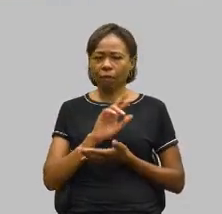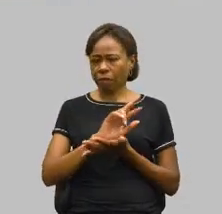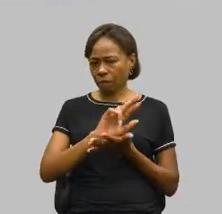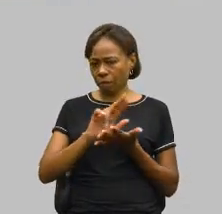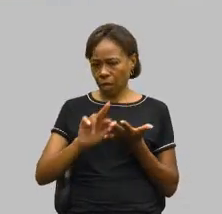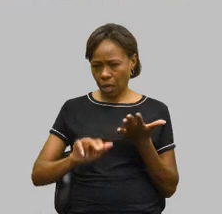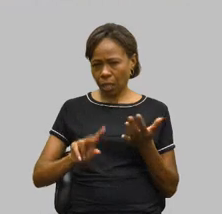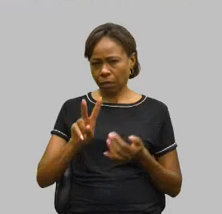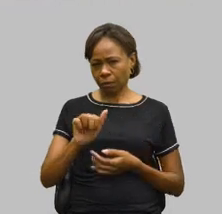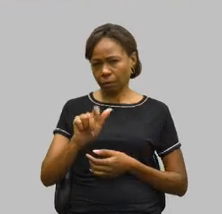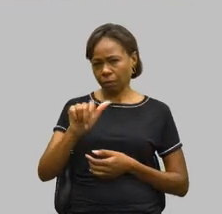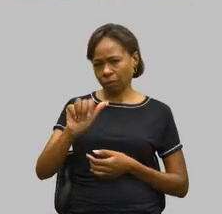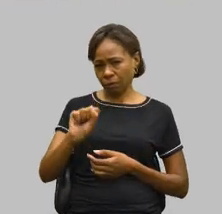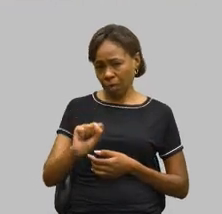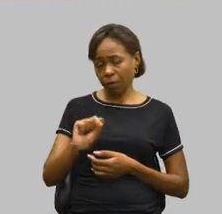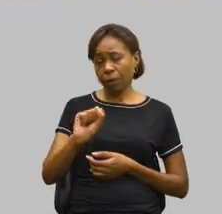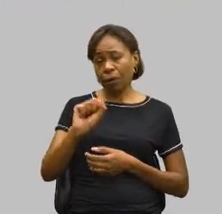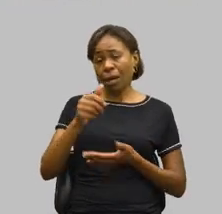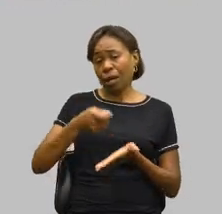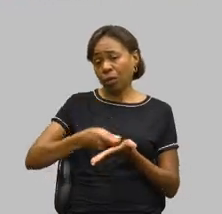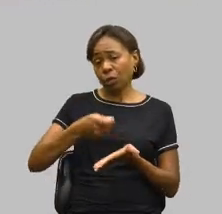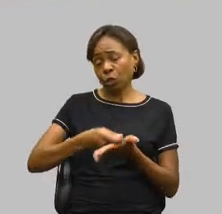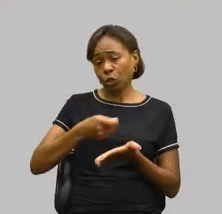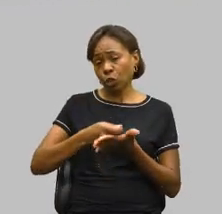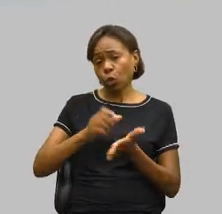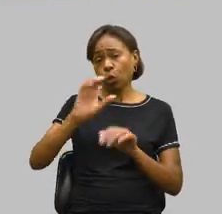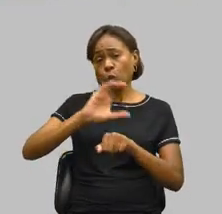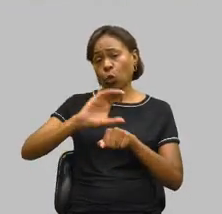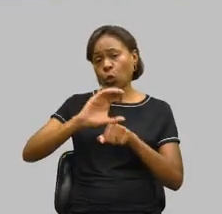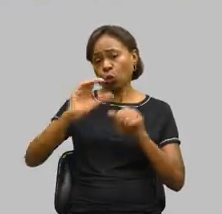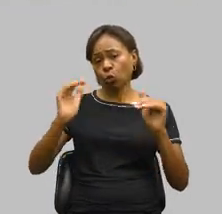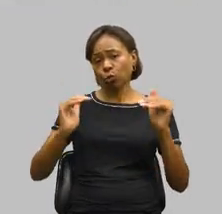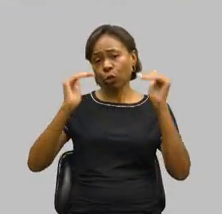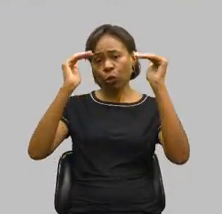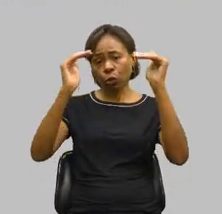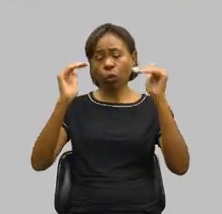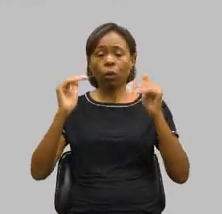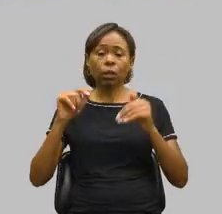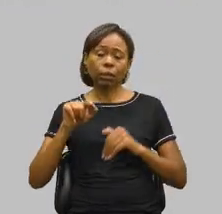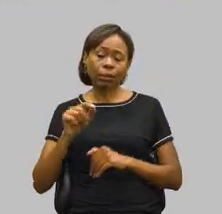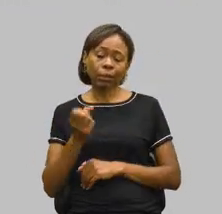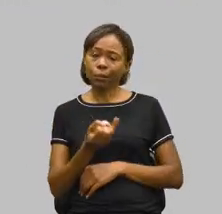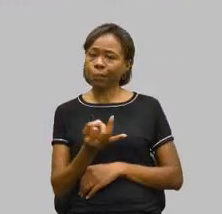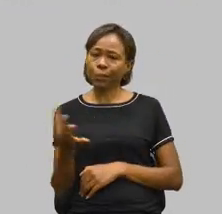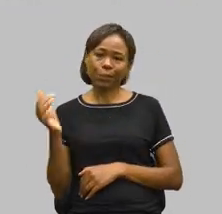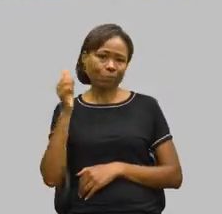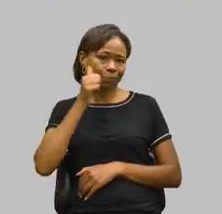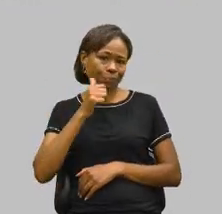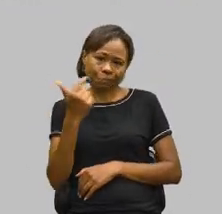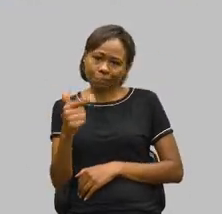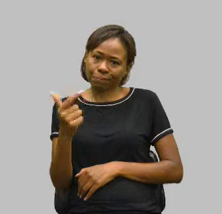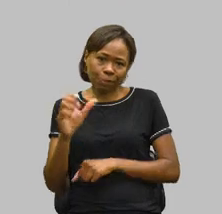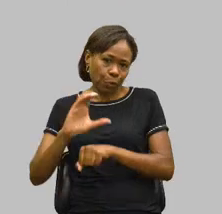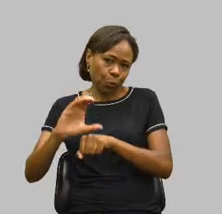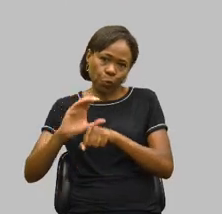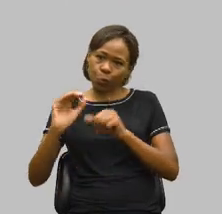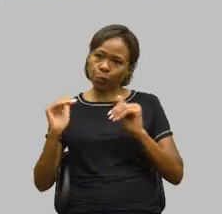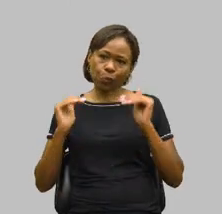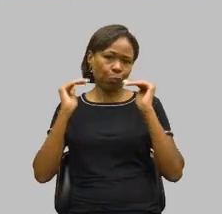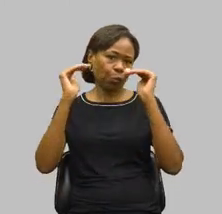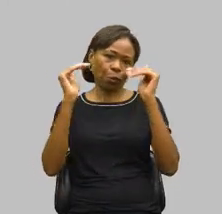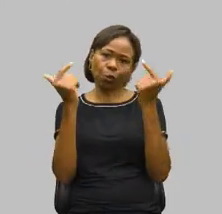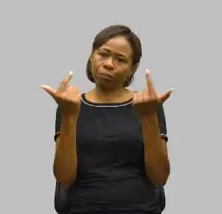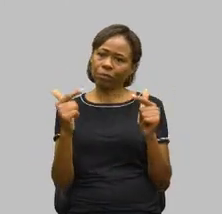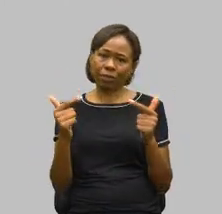exigindo curso superior e uma enormidade de mulheres que não t o ensino superior ainda e nós também